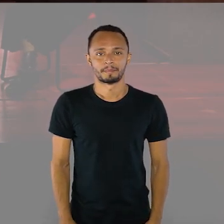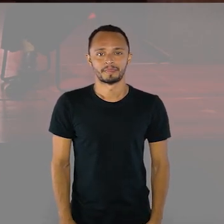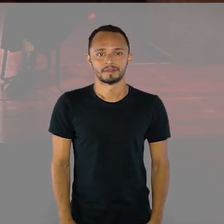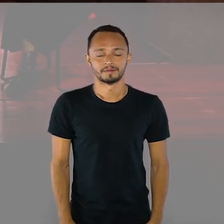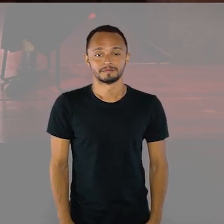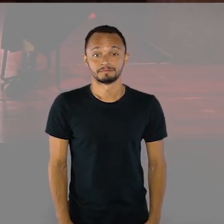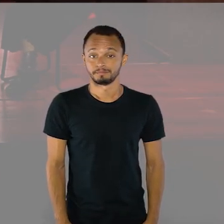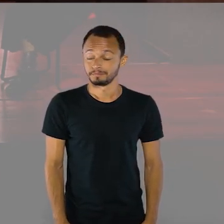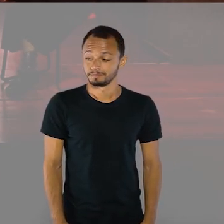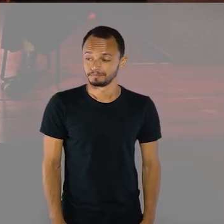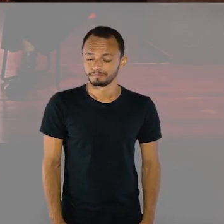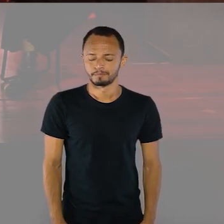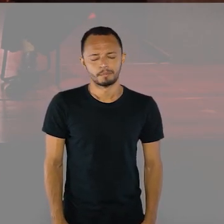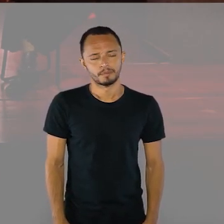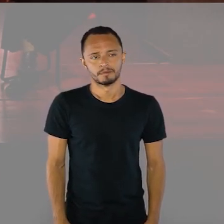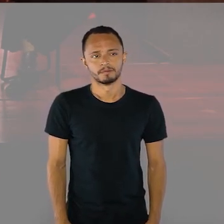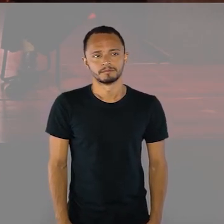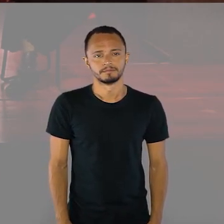Bom,